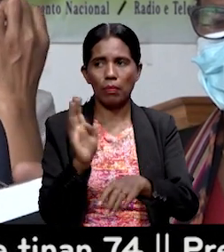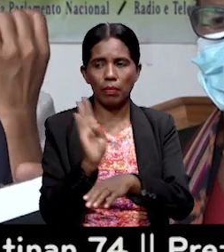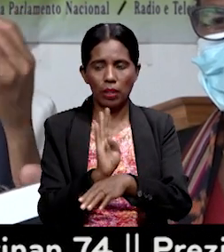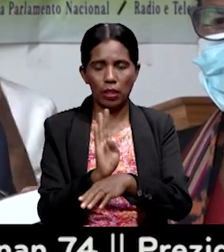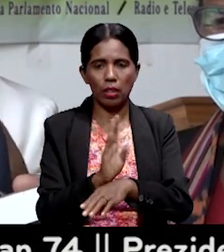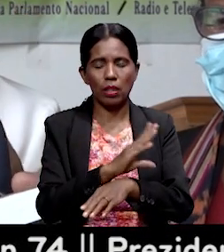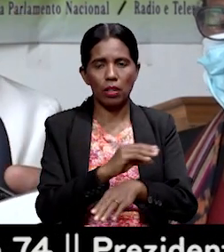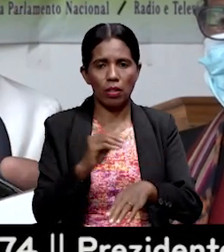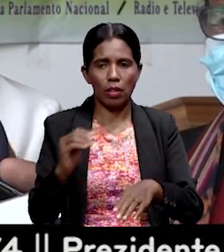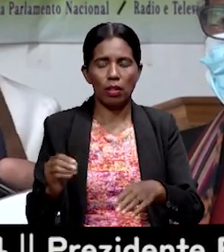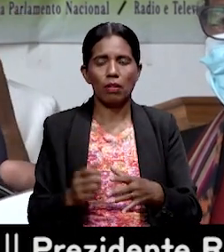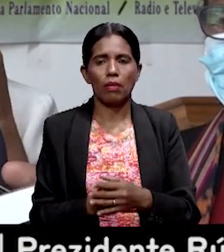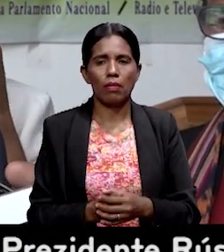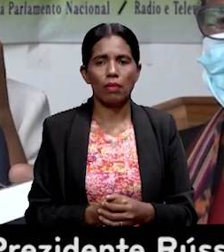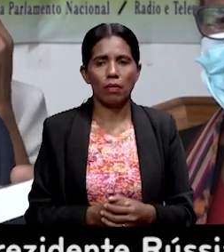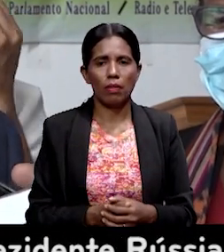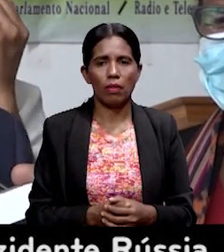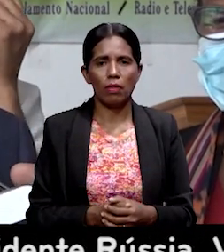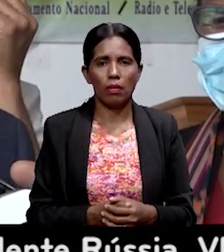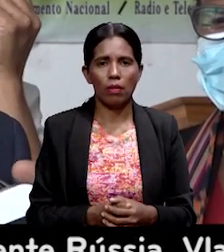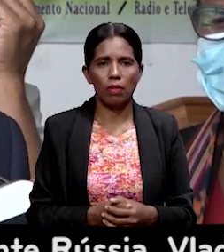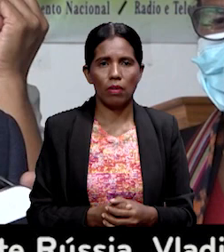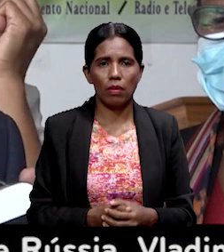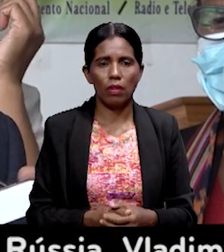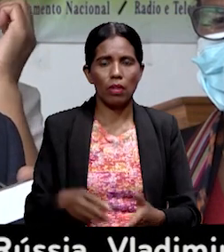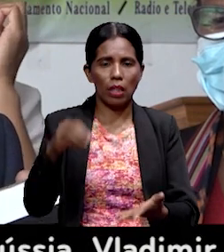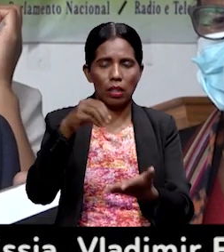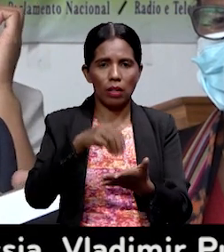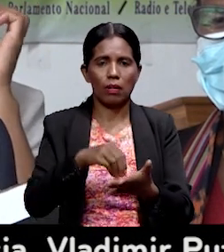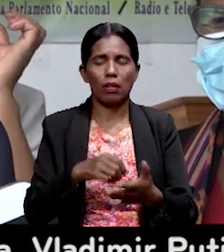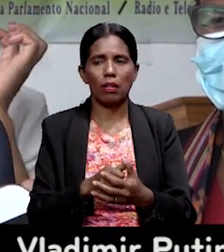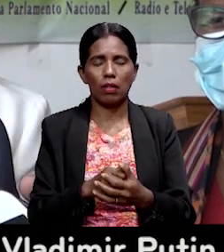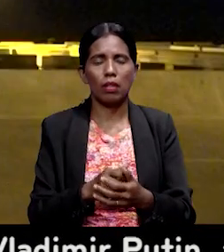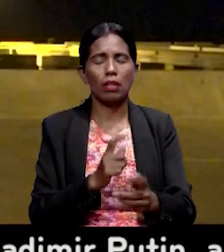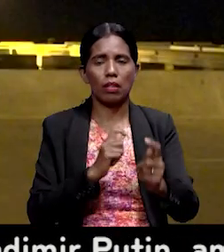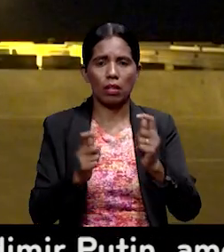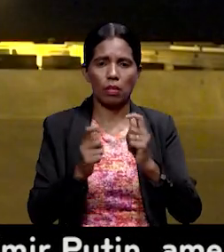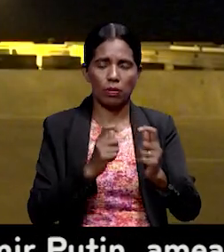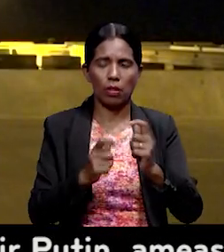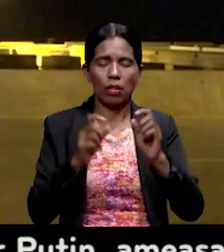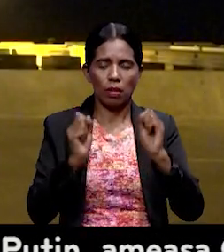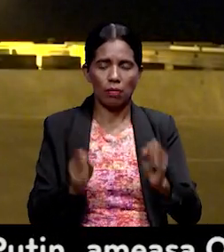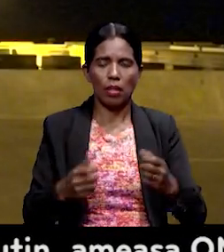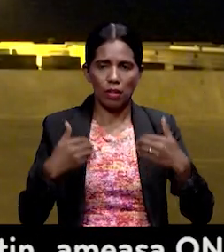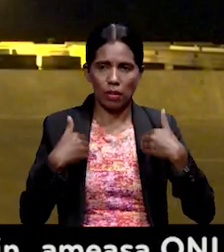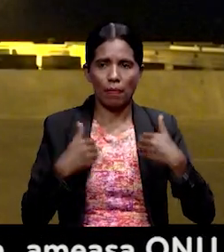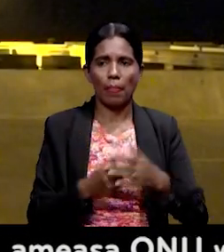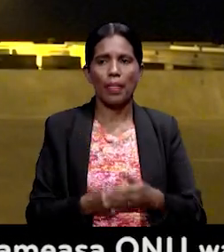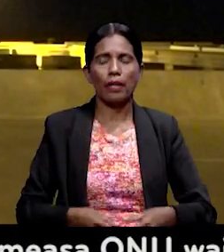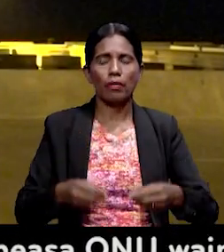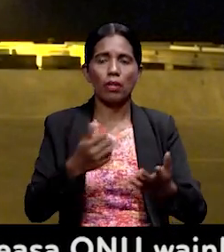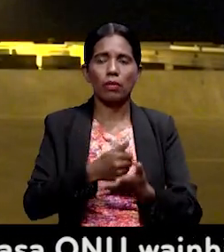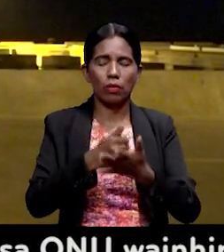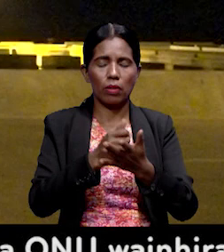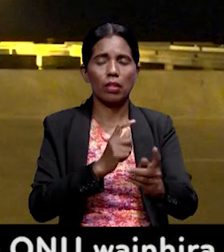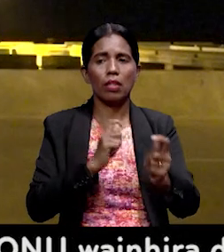e mos a intervém ia a besada, a retorno social, transporte, né, pela resolver. A tua solução para transporte marítimo